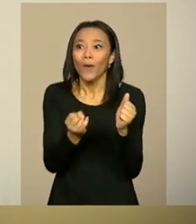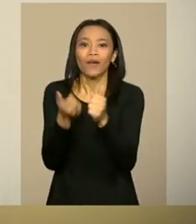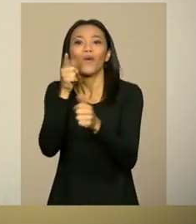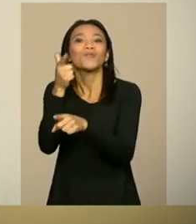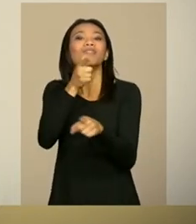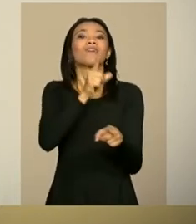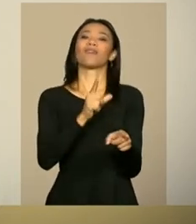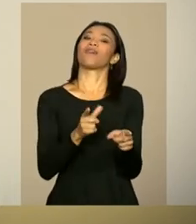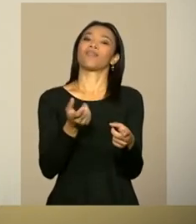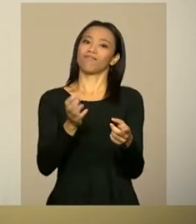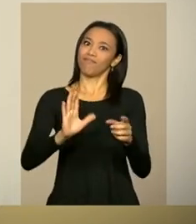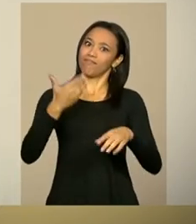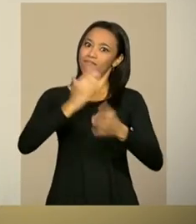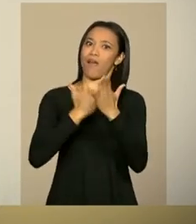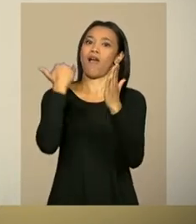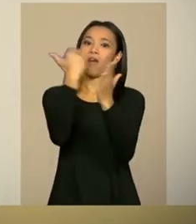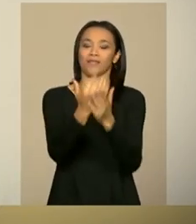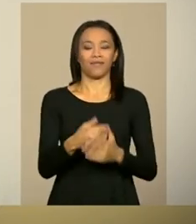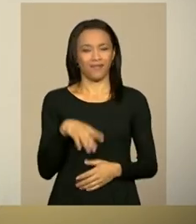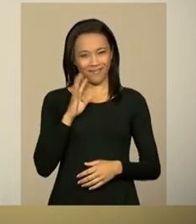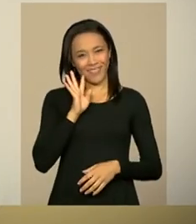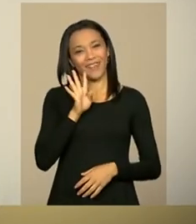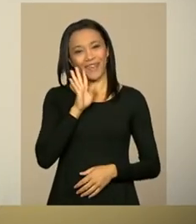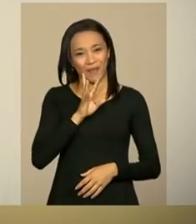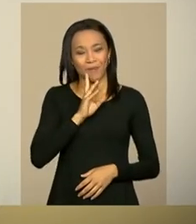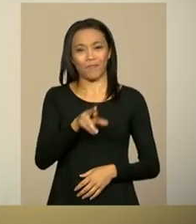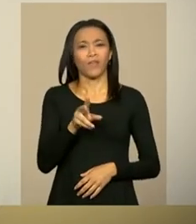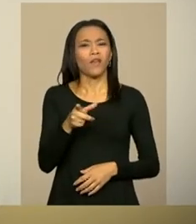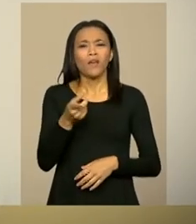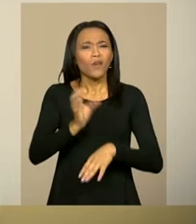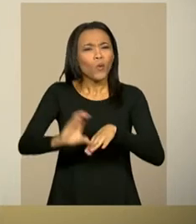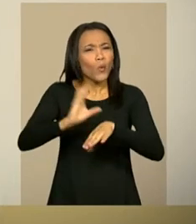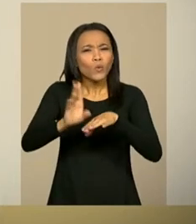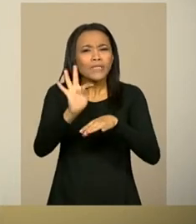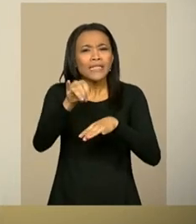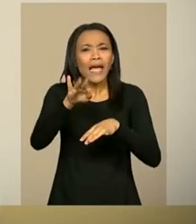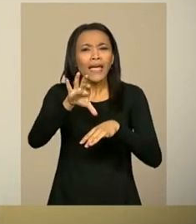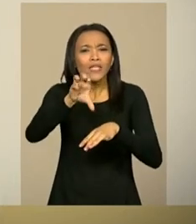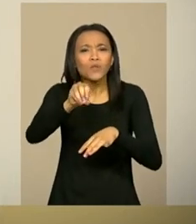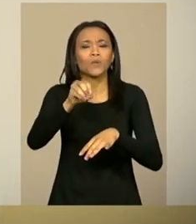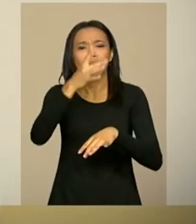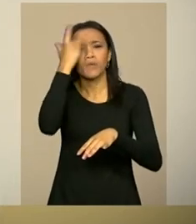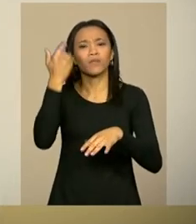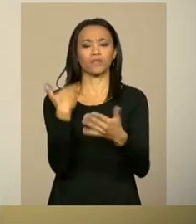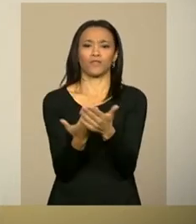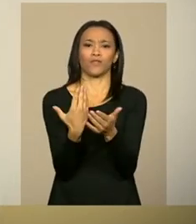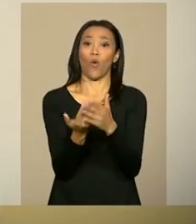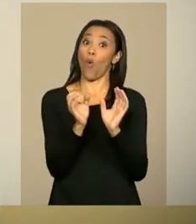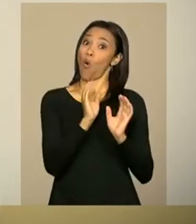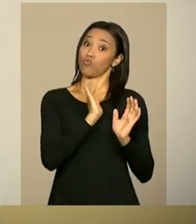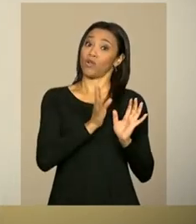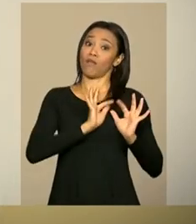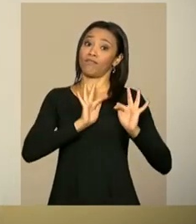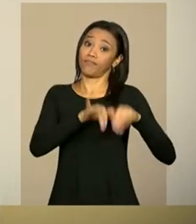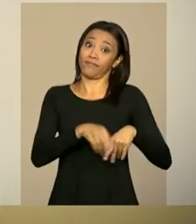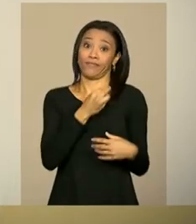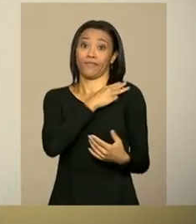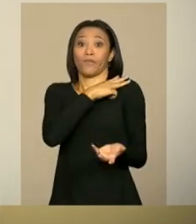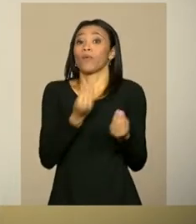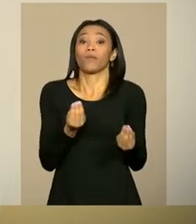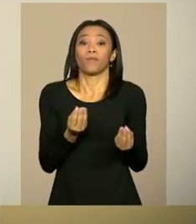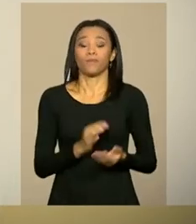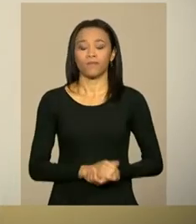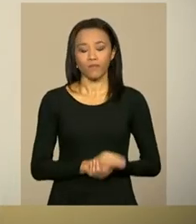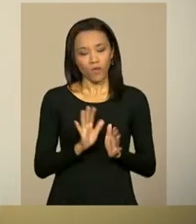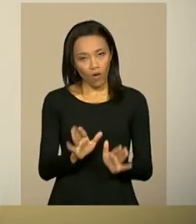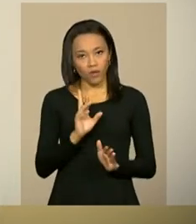que a gente consegue mais que legal Presidente e o curso técnico para o pessoal que está fazendo ou que já terminou o ensino médio olha